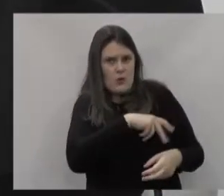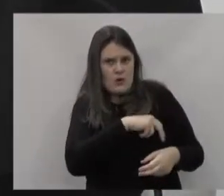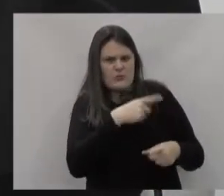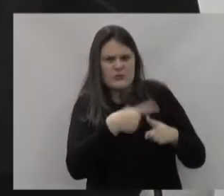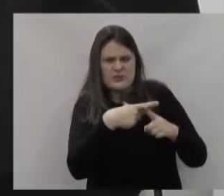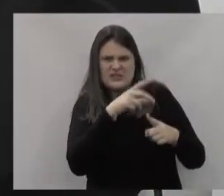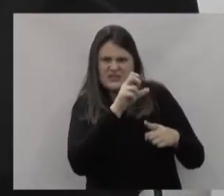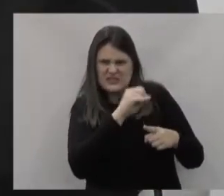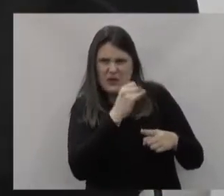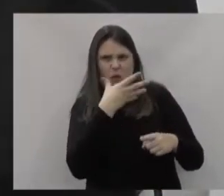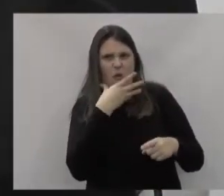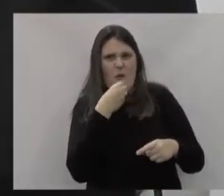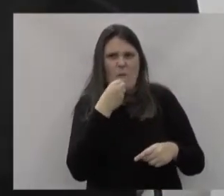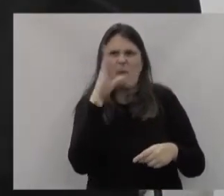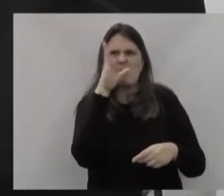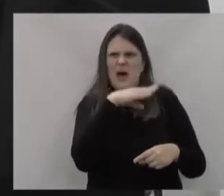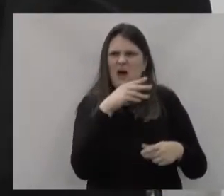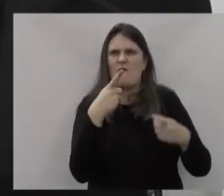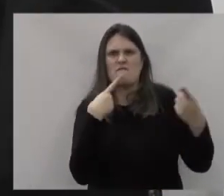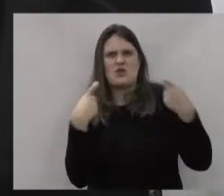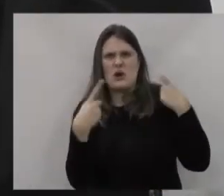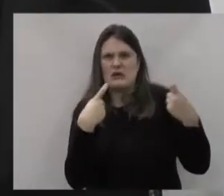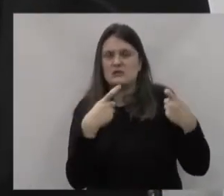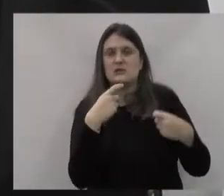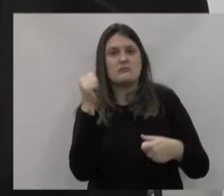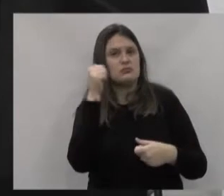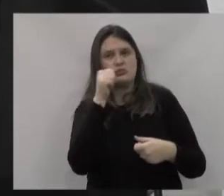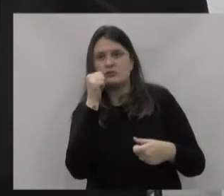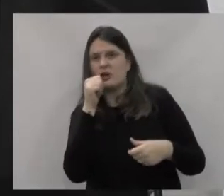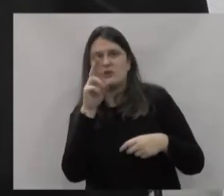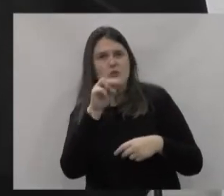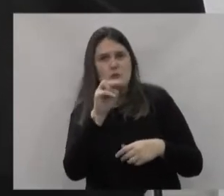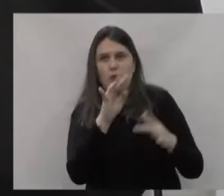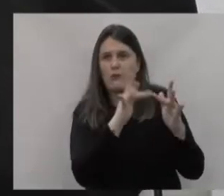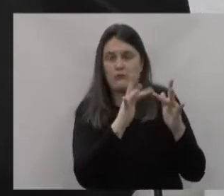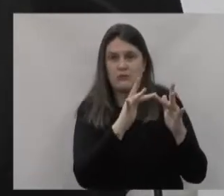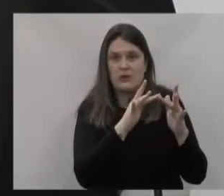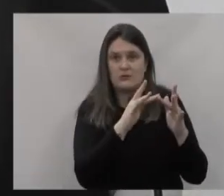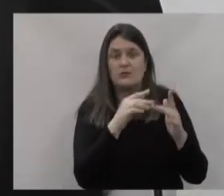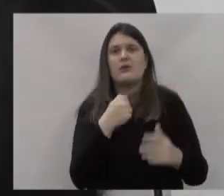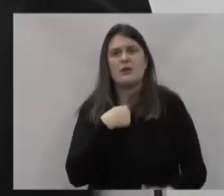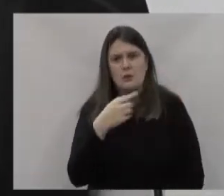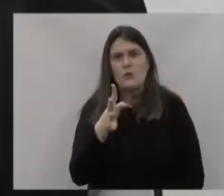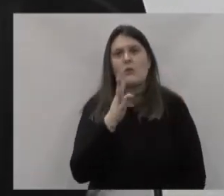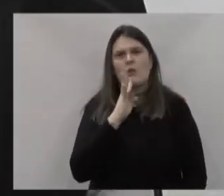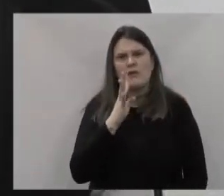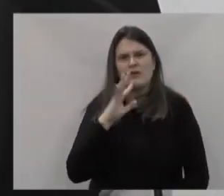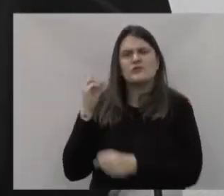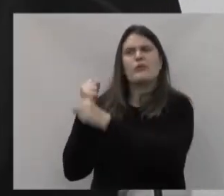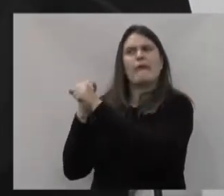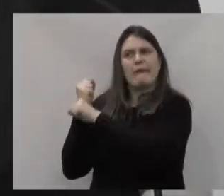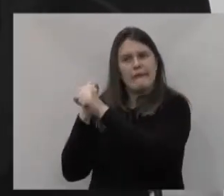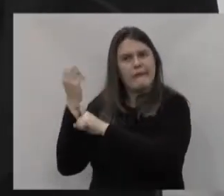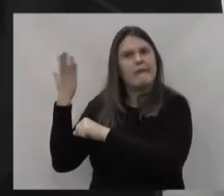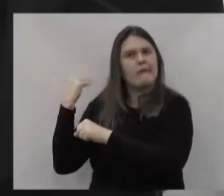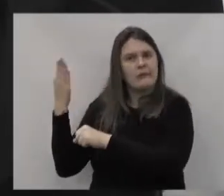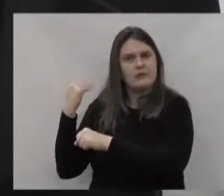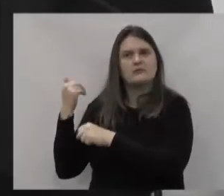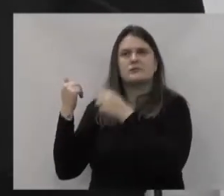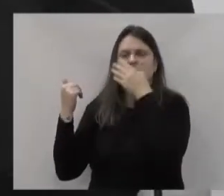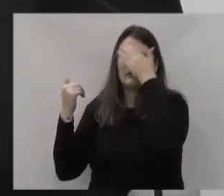do relacionamento, ela jamais andaria à frente desse relacionamento. Conheço casos de Anas, conheço casos de